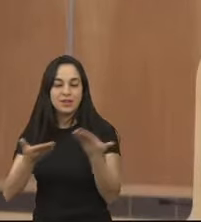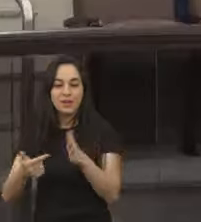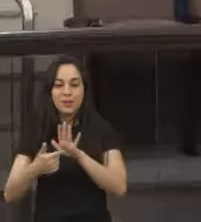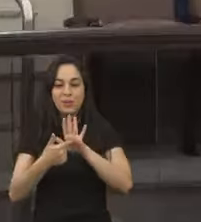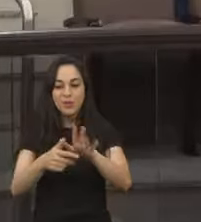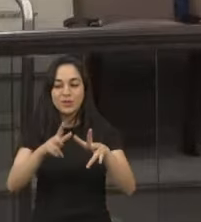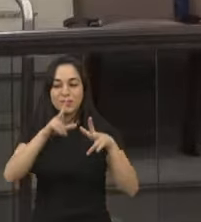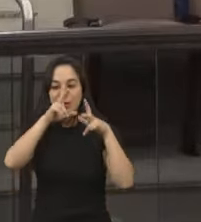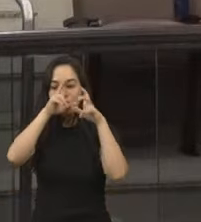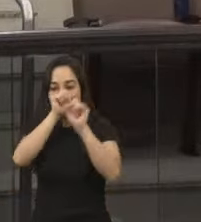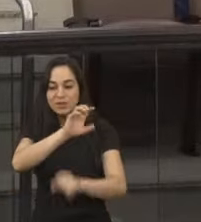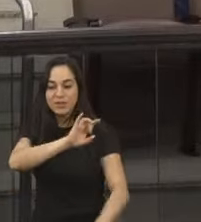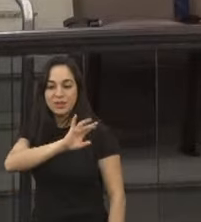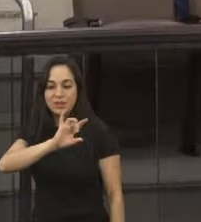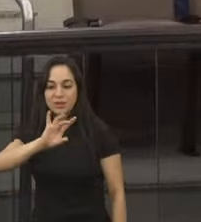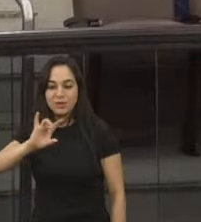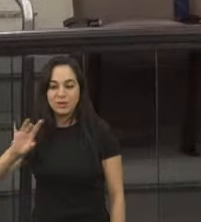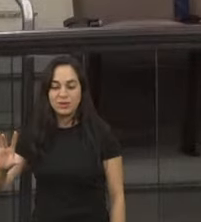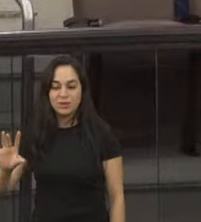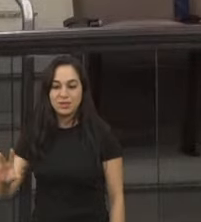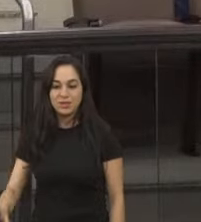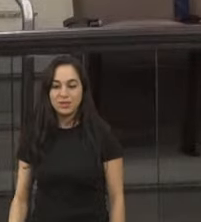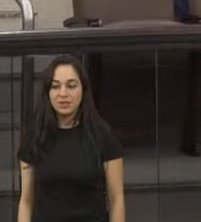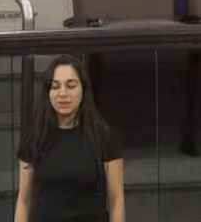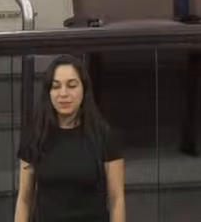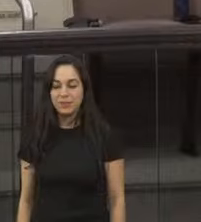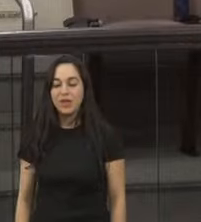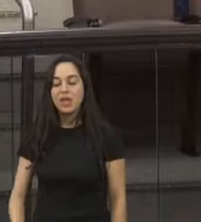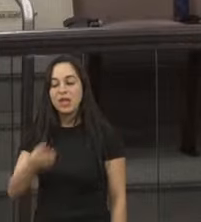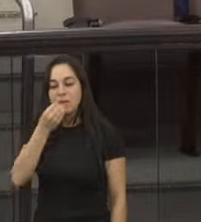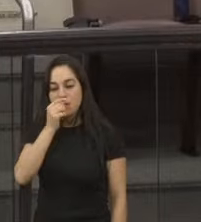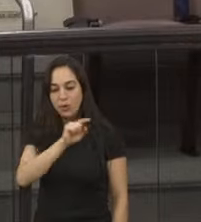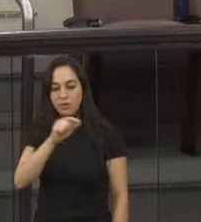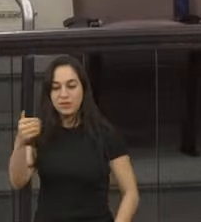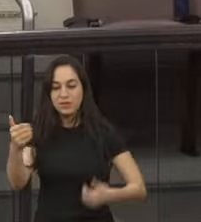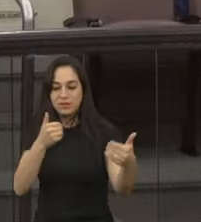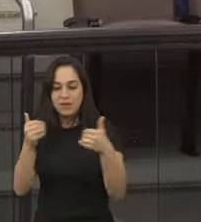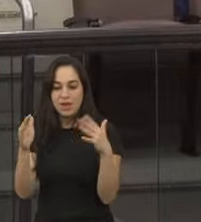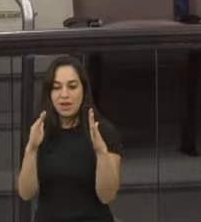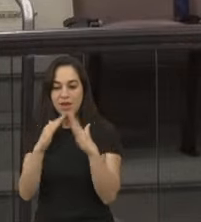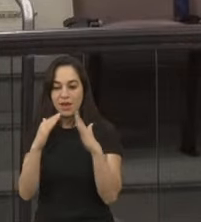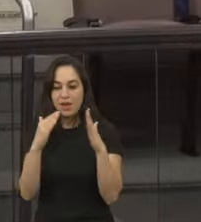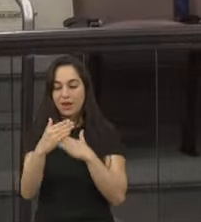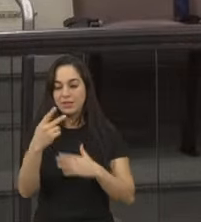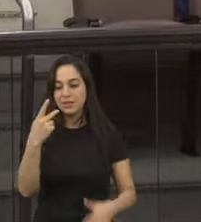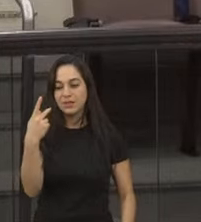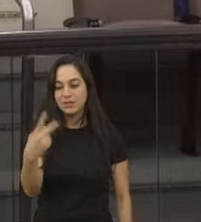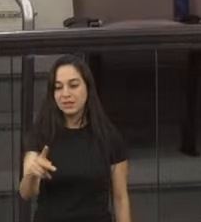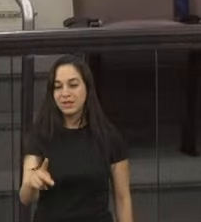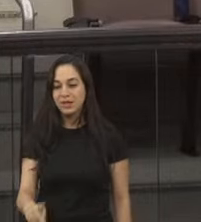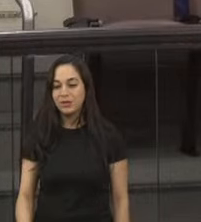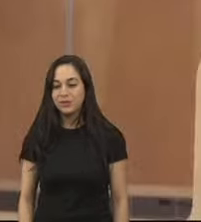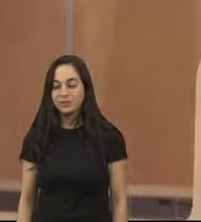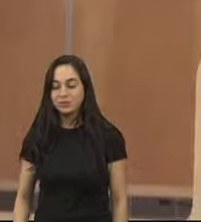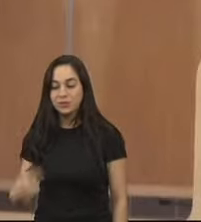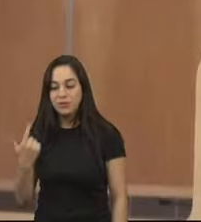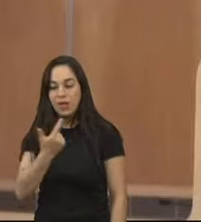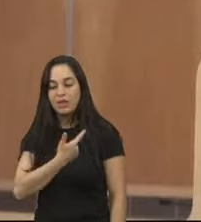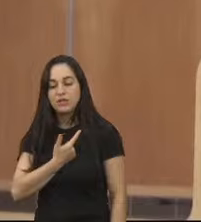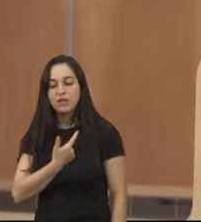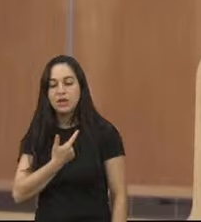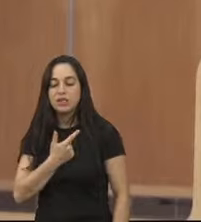força da categoria de vocês, então sejam bem-vindos. Que bom que vocês vieram, né, a casa de vocês. E é fundamental nós discutirmos, né,